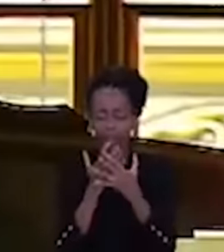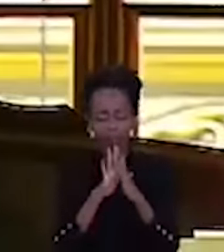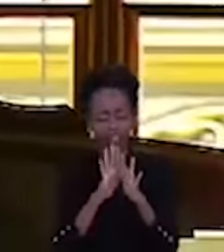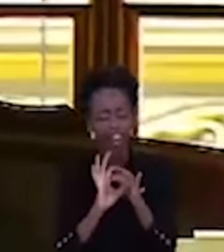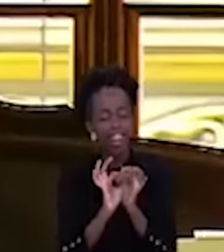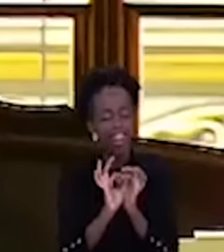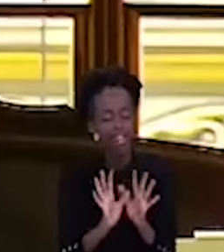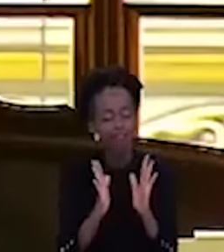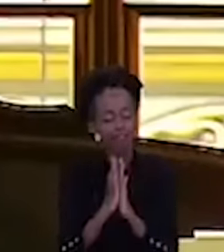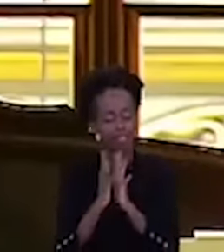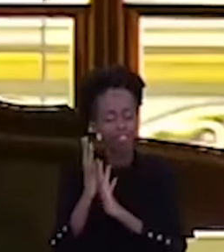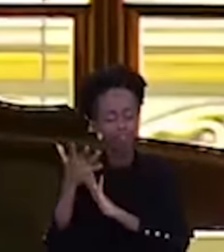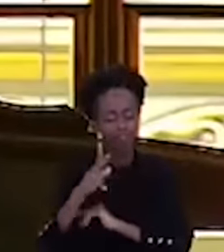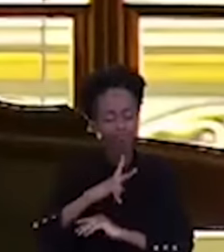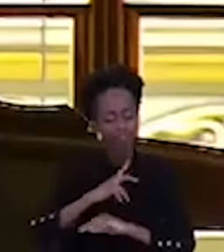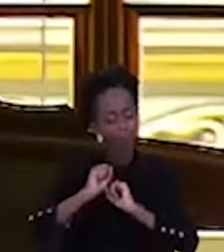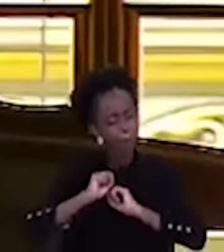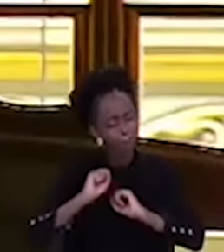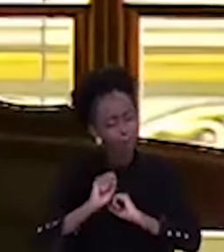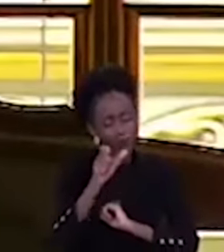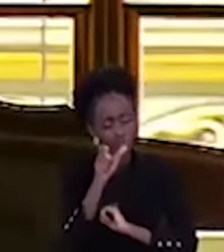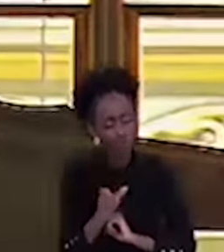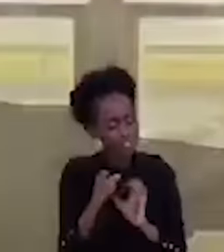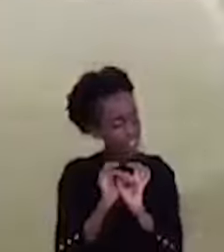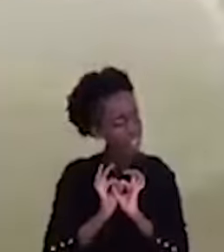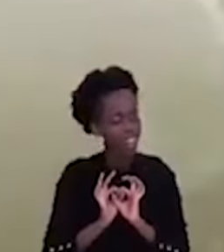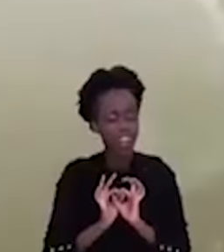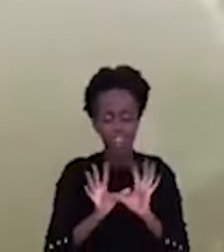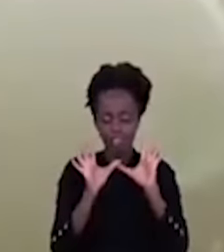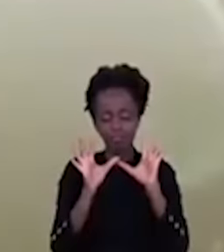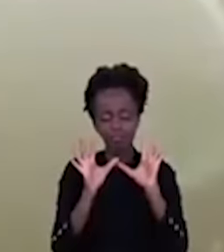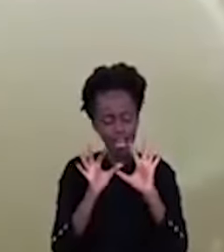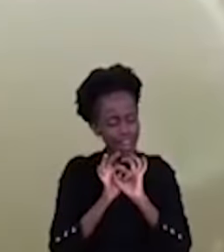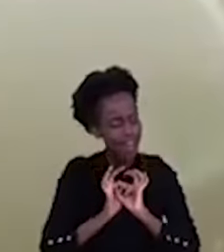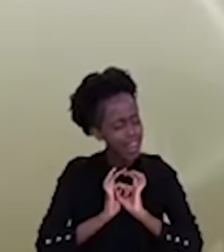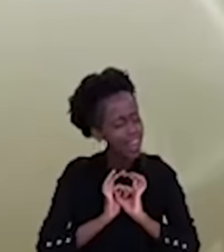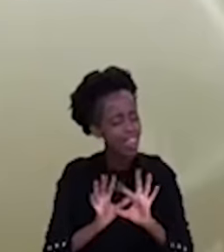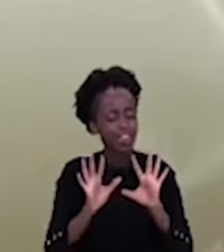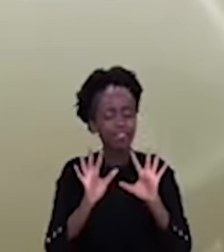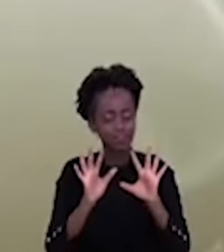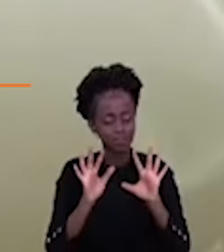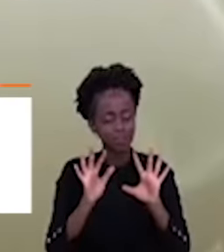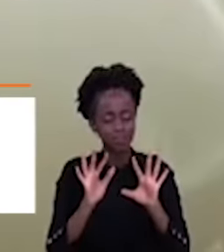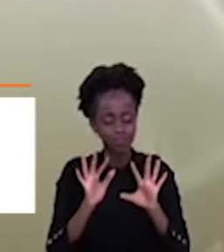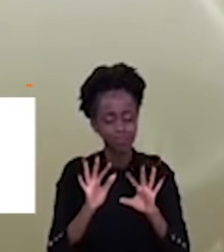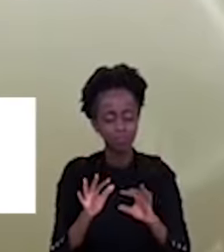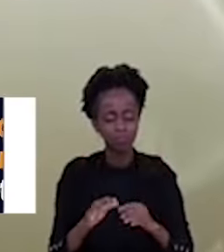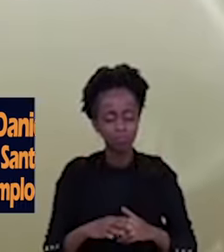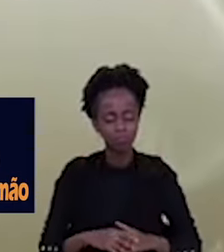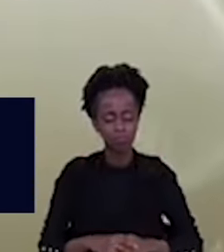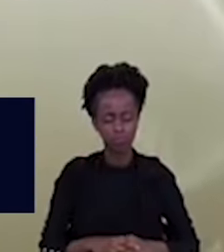à vontade. Ah, que dia. Você está livre. Meu livre. Amor.